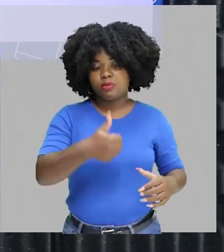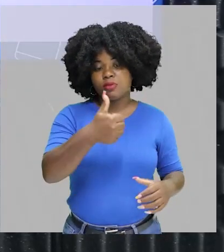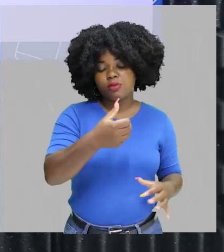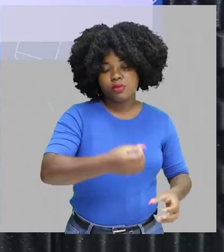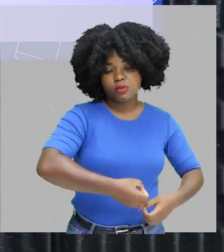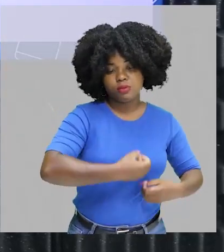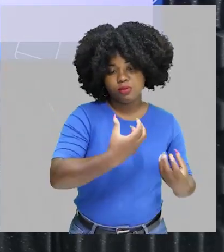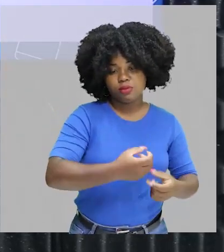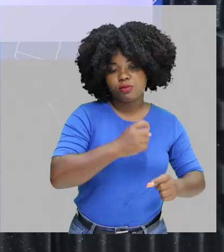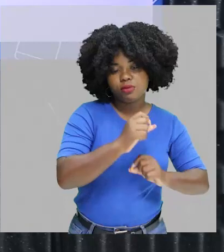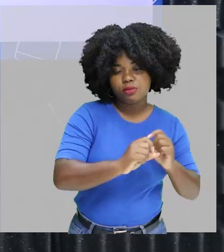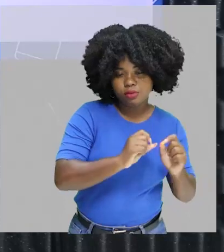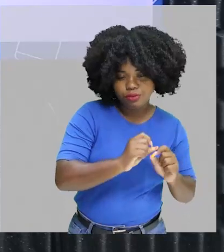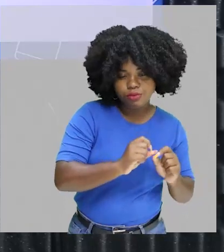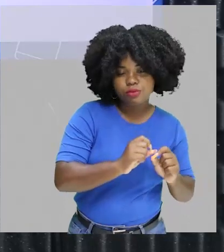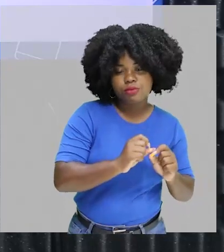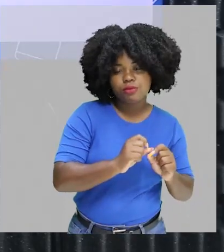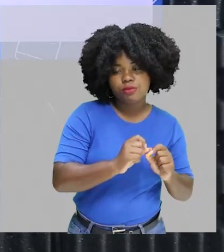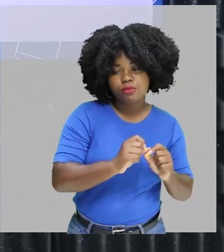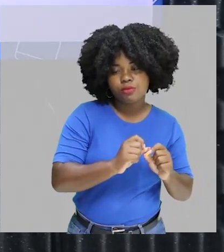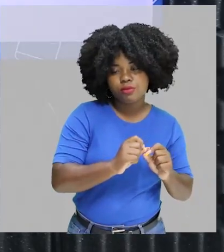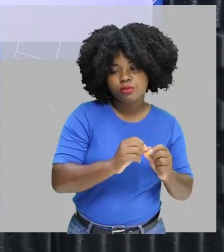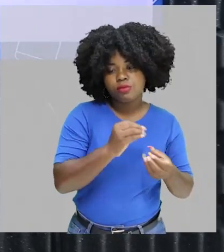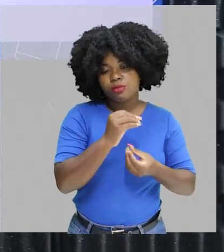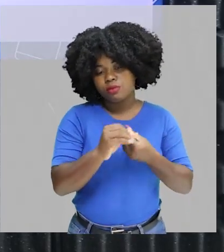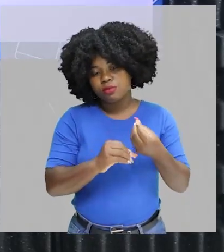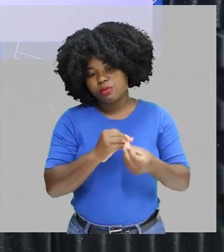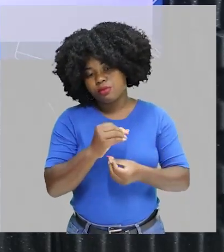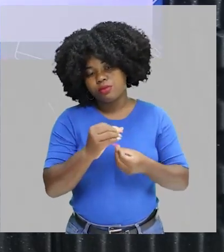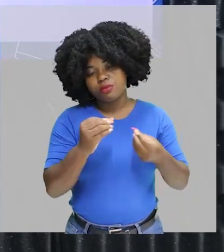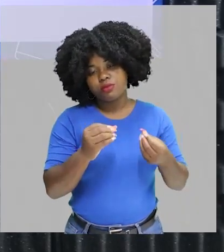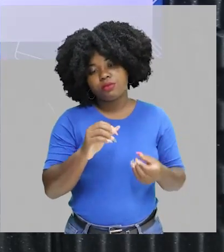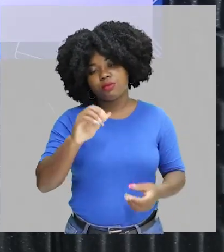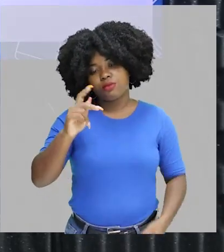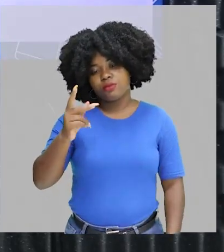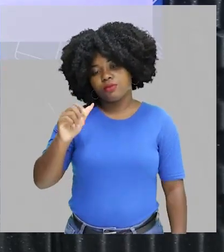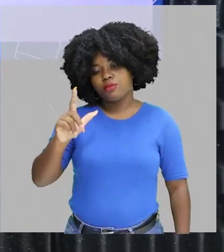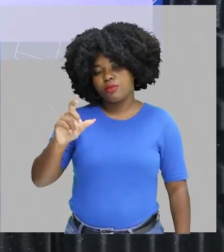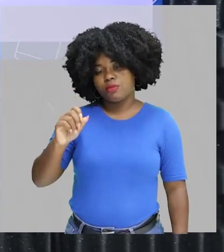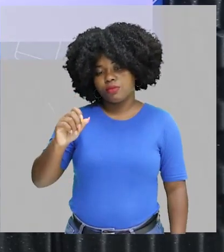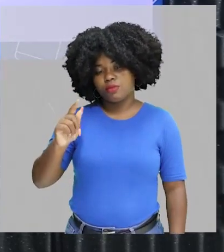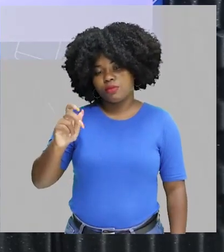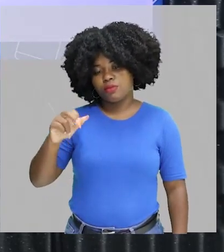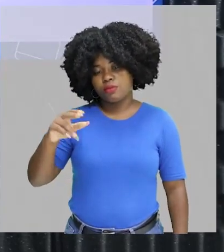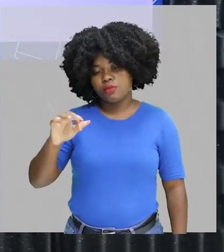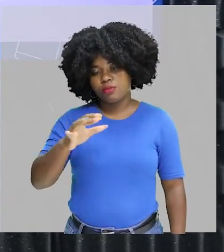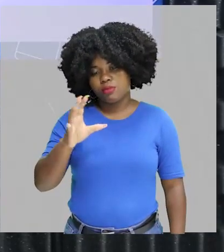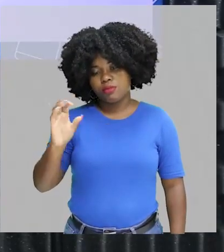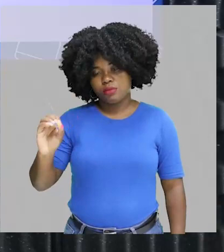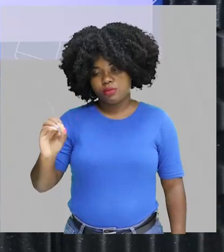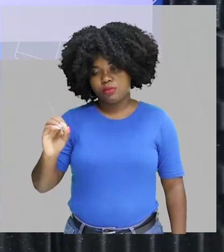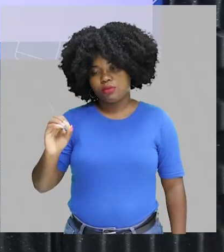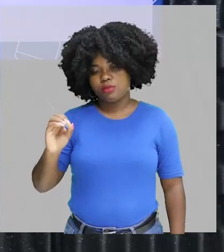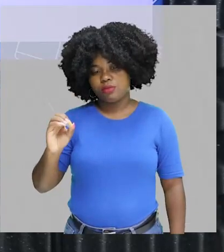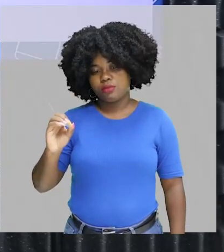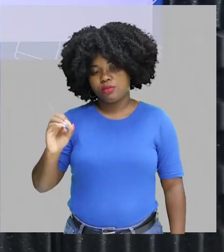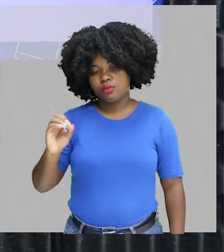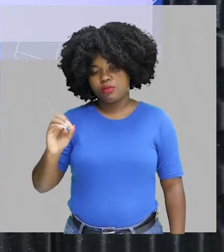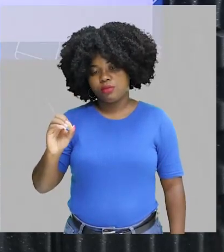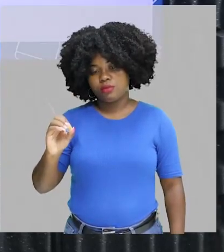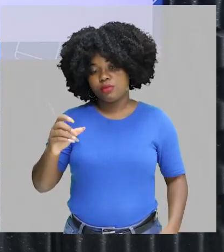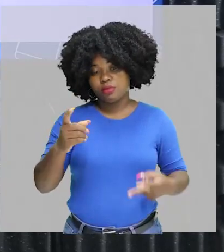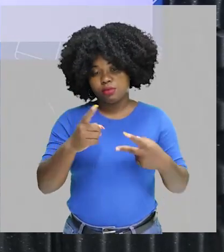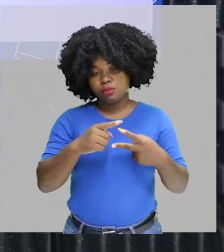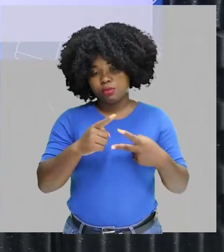síntese é a síntese denominada reação de halogenação, certo? Geralmente, esse tipo